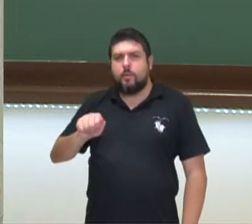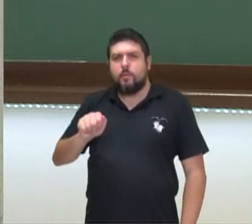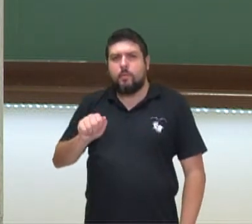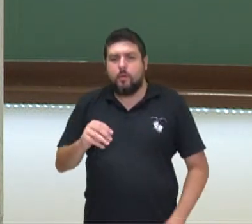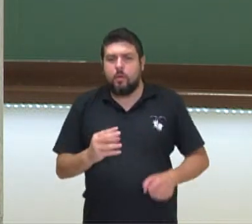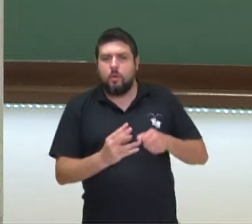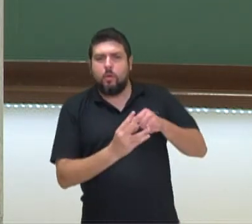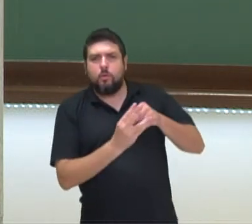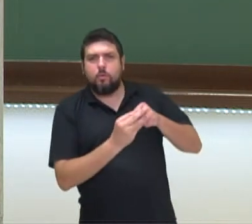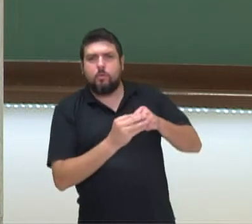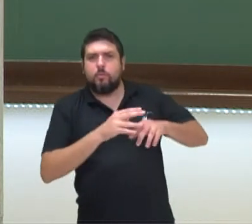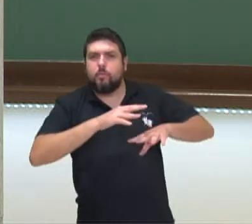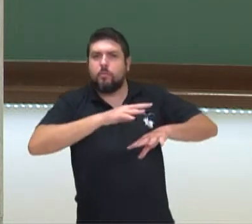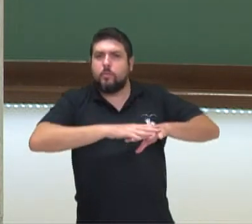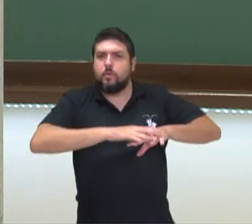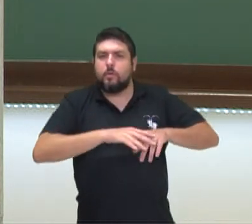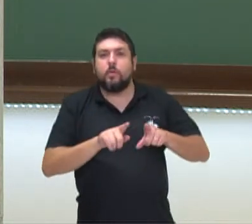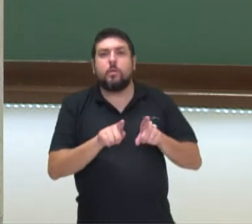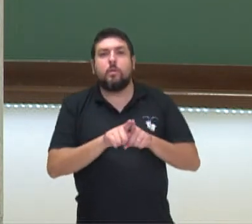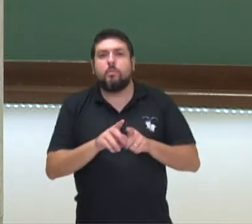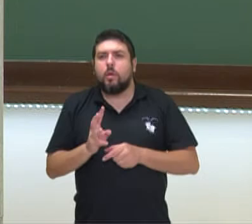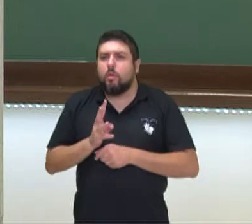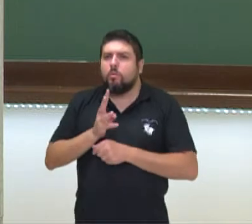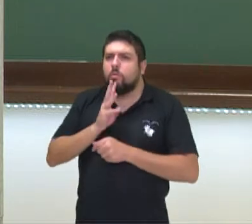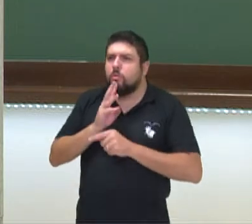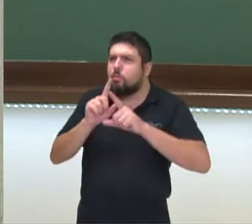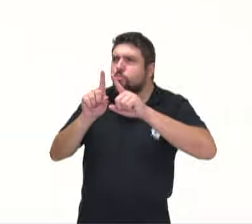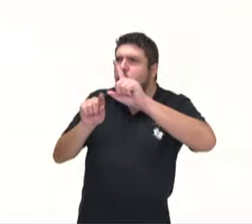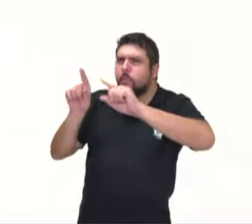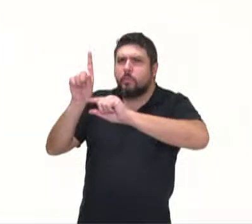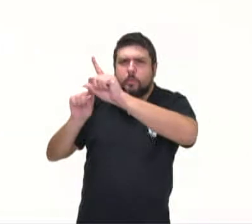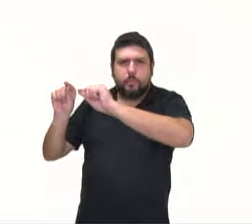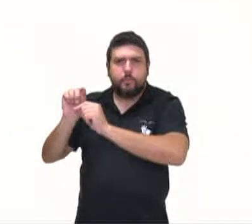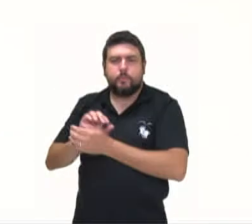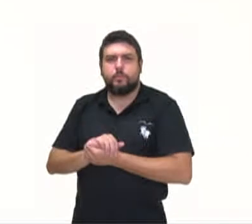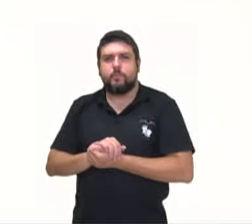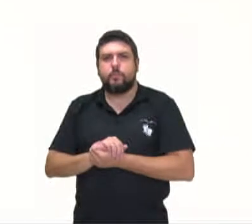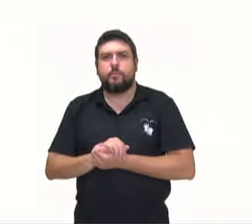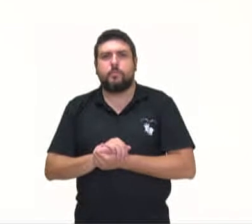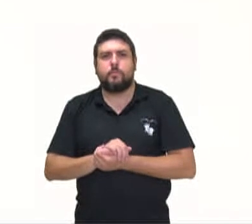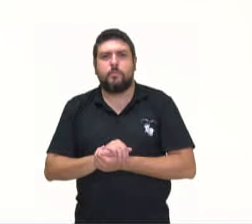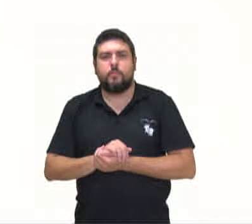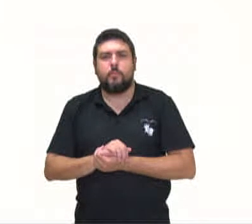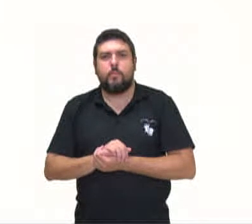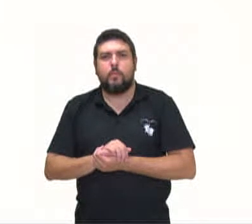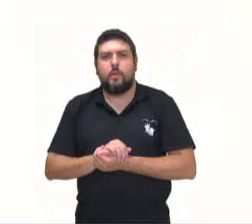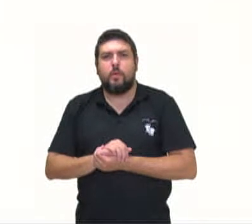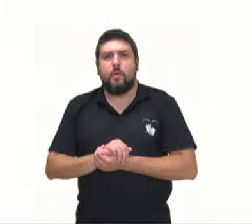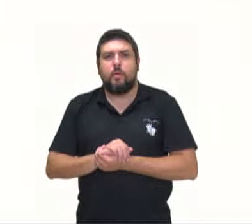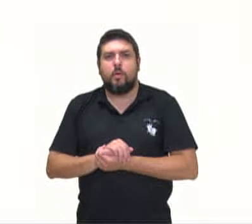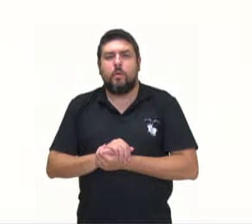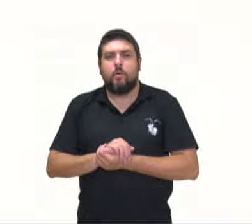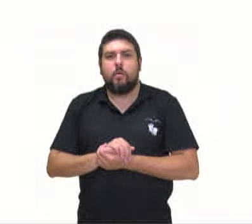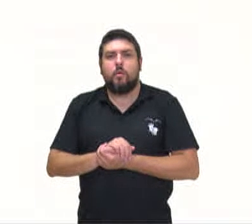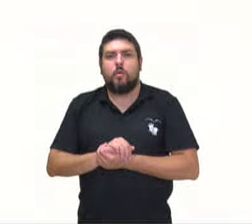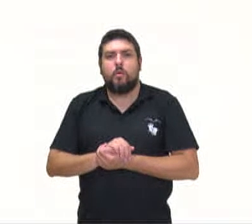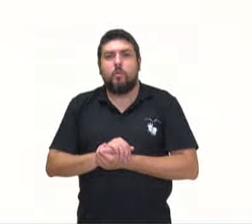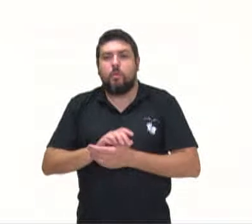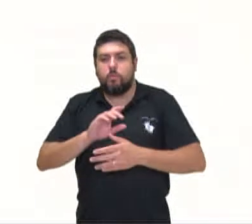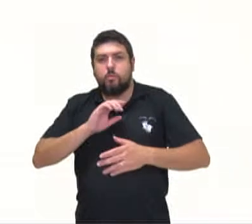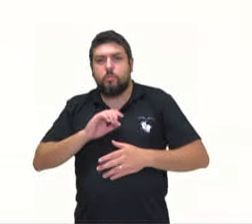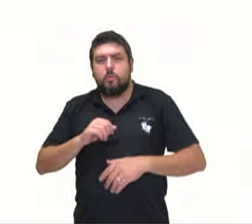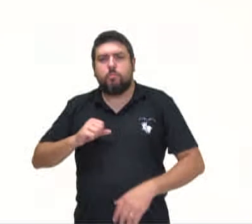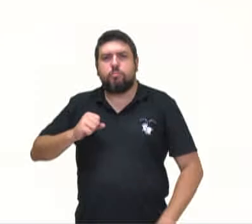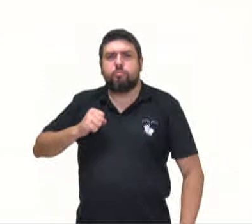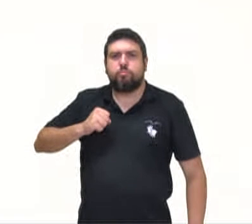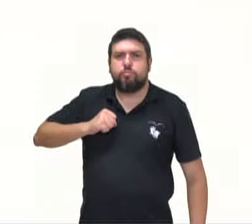de astronomia, né? Olha o desenvolvimento desses povos, né? Os sacerdotes maias, eles também eram matemáticos